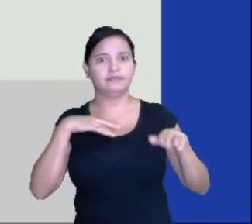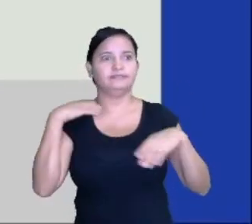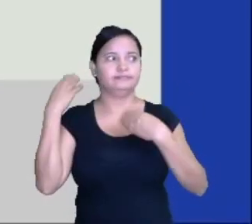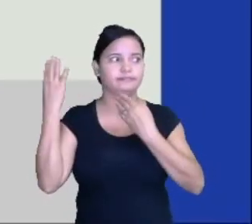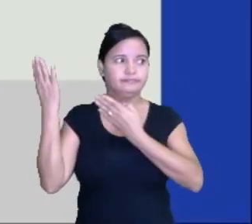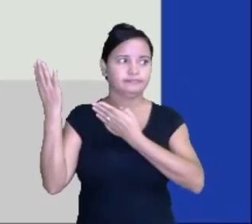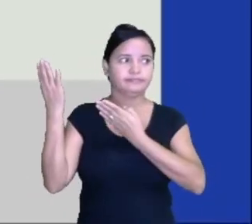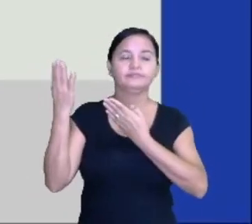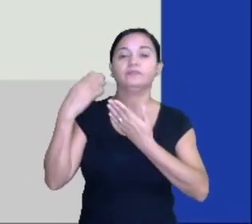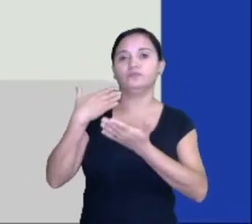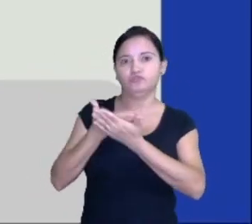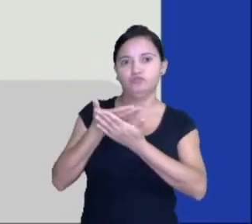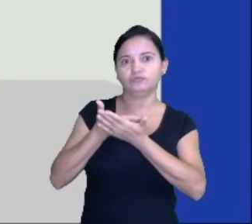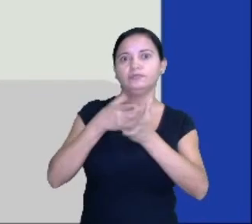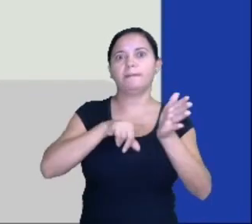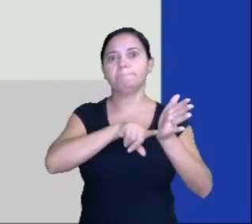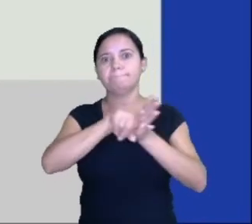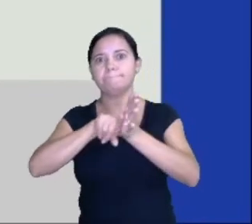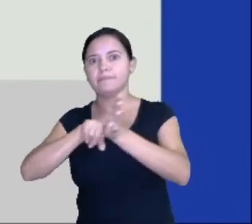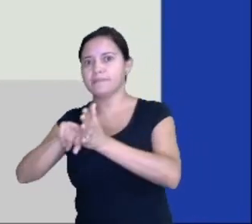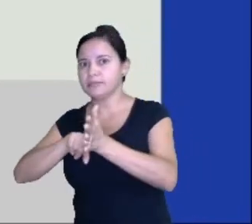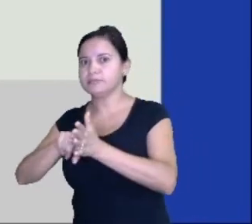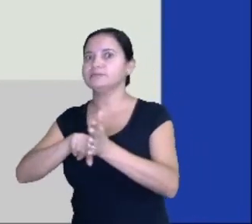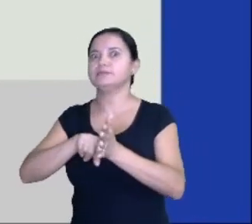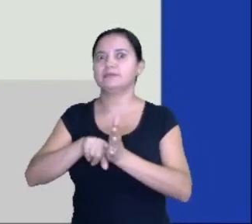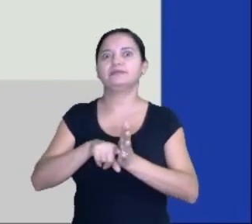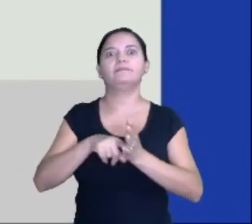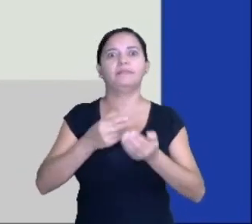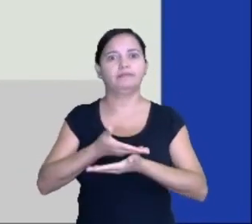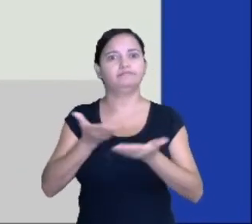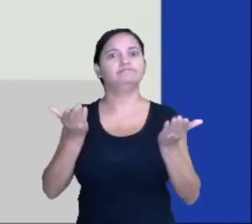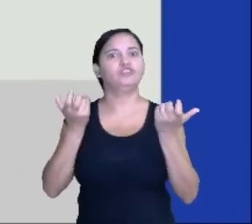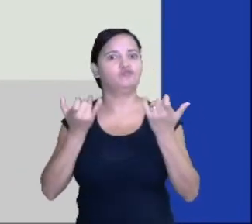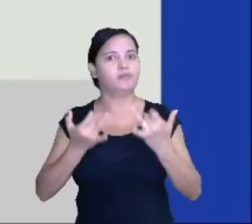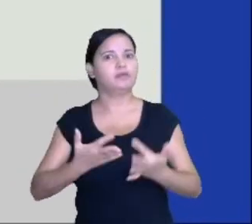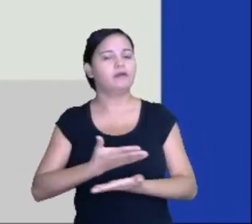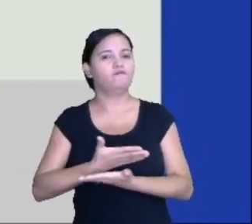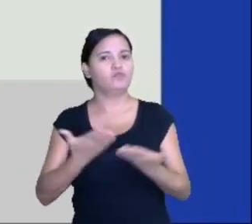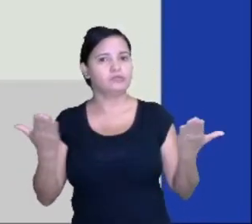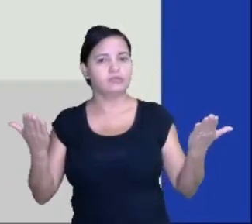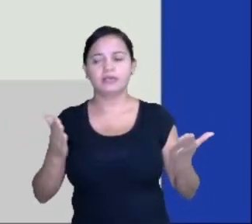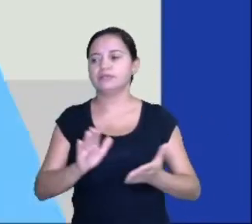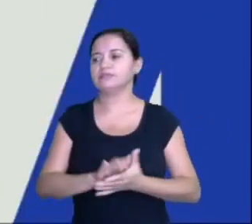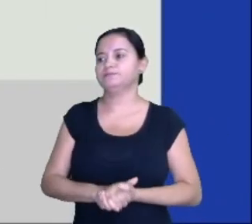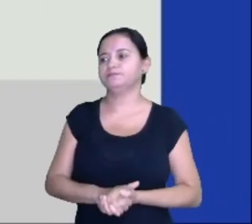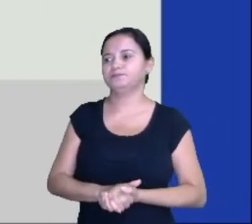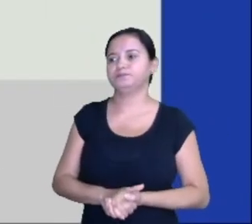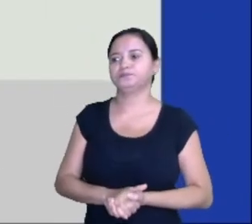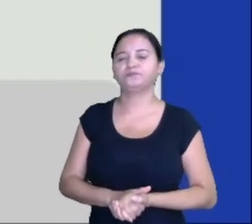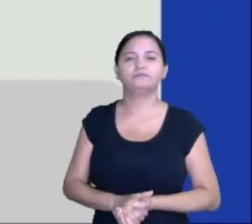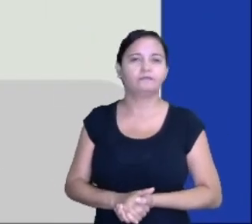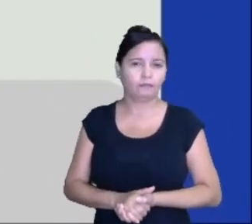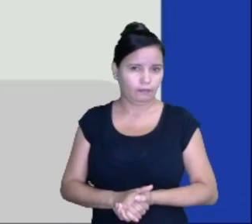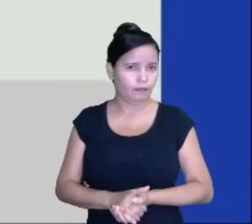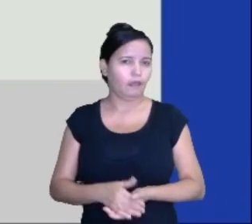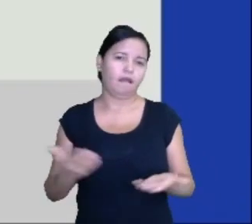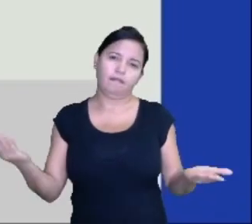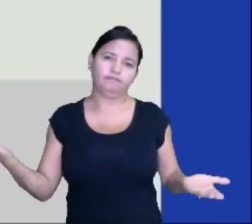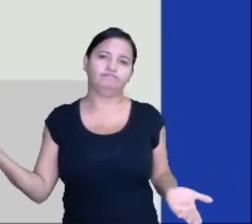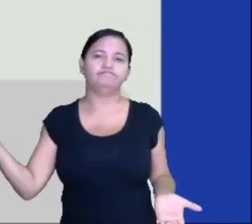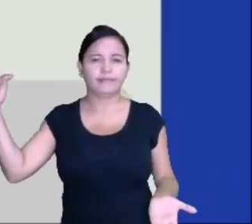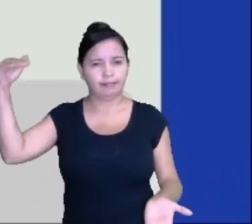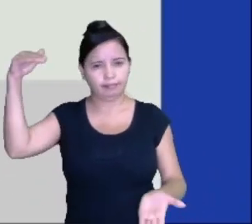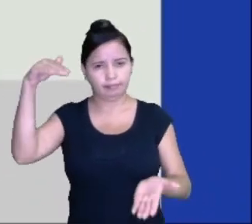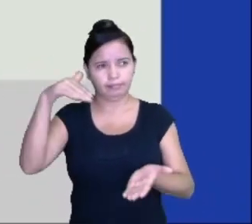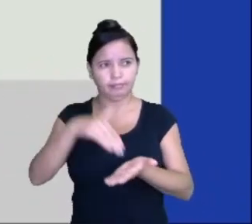nossas referências que a gente usou, tá? Para trazer esse material para vocês. Por favor, produção. Até a próxima.